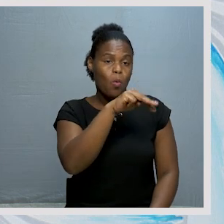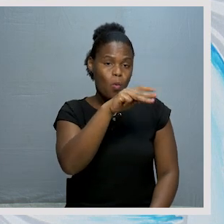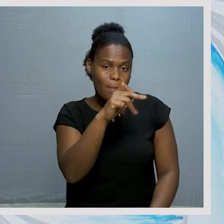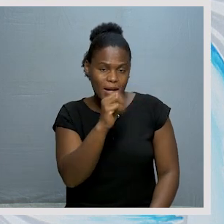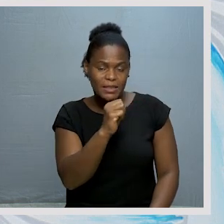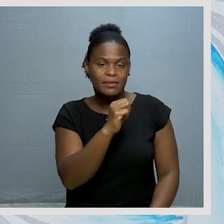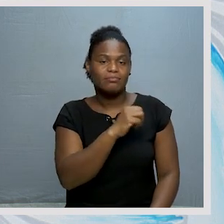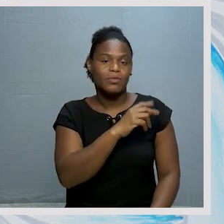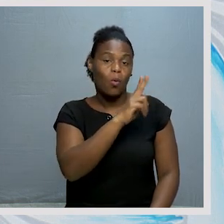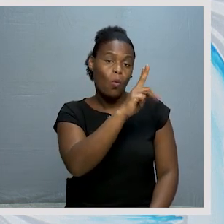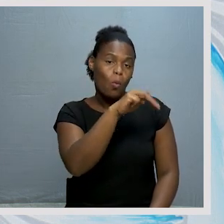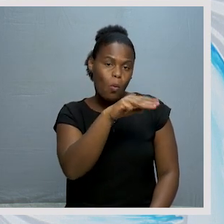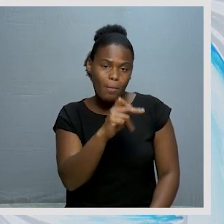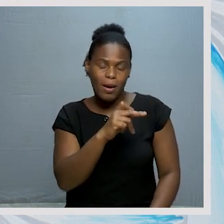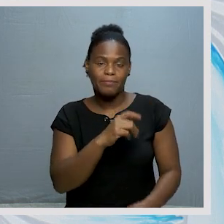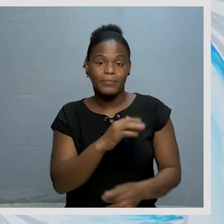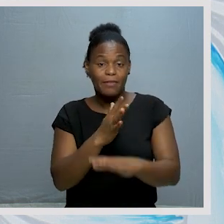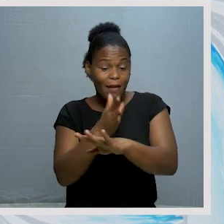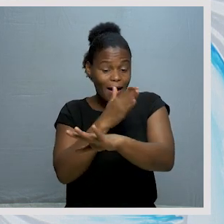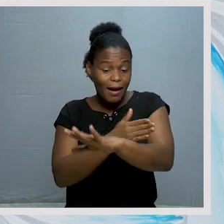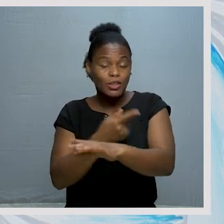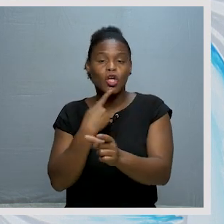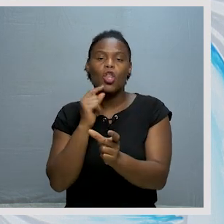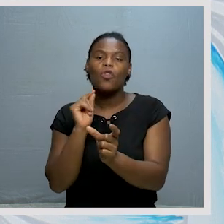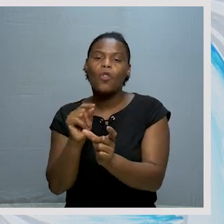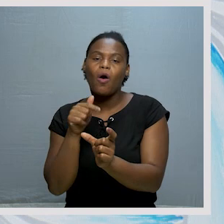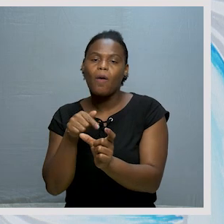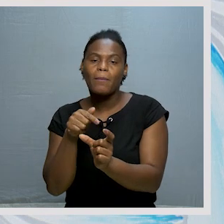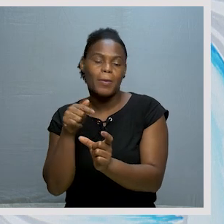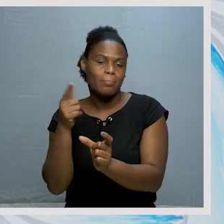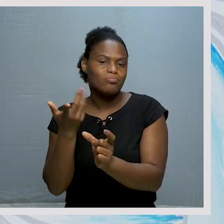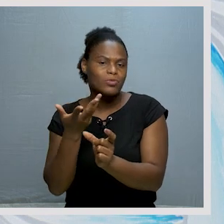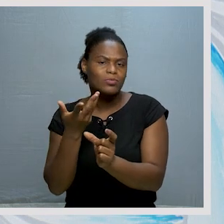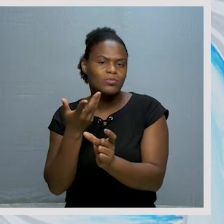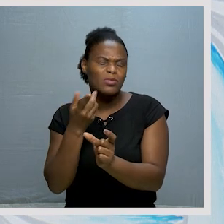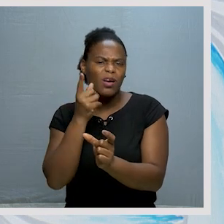Antecedem um nome do gênero,